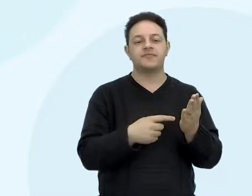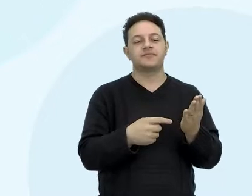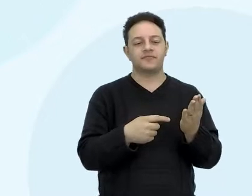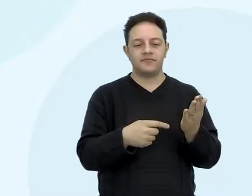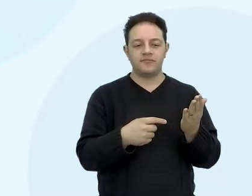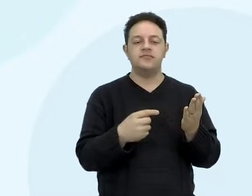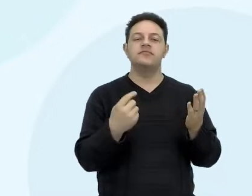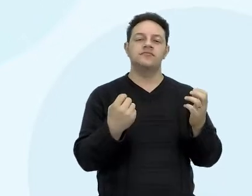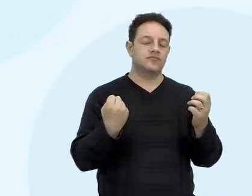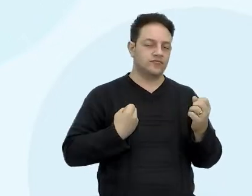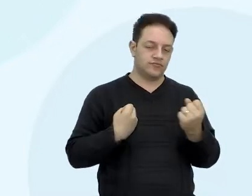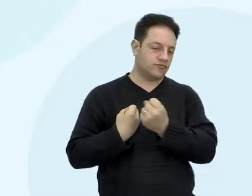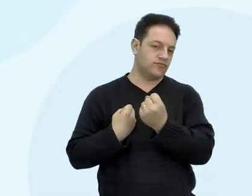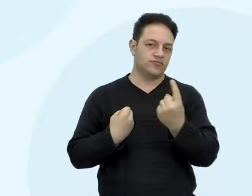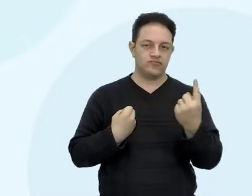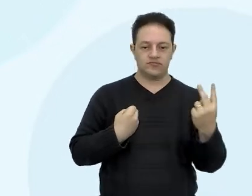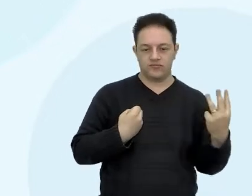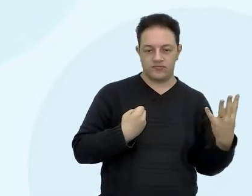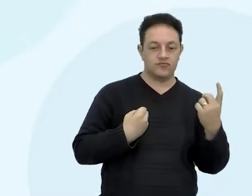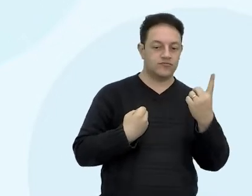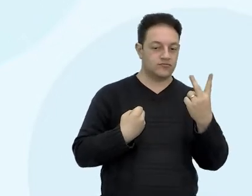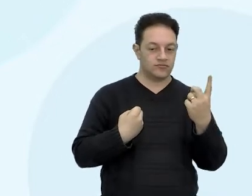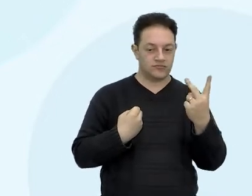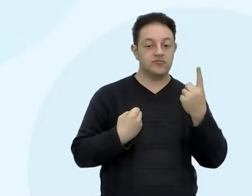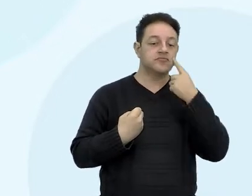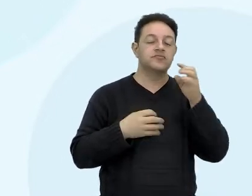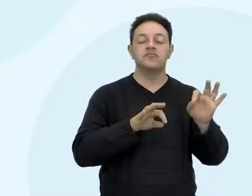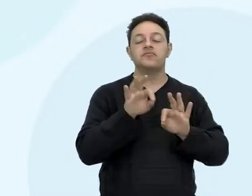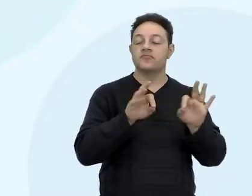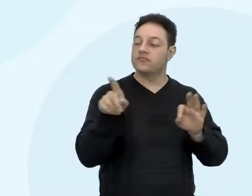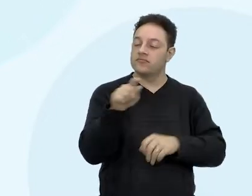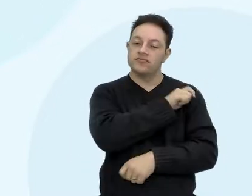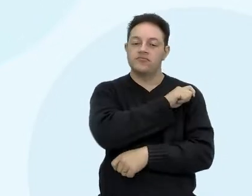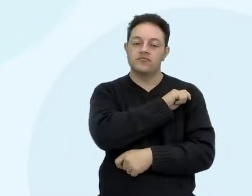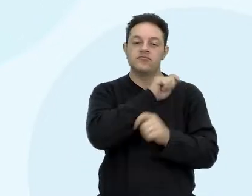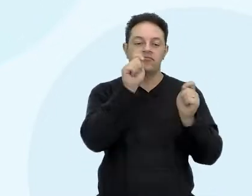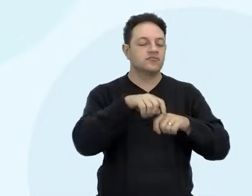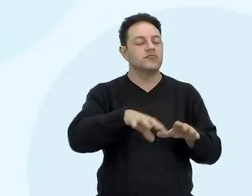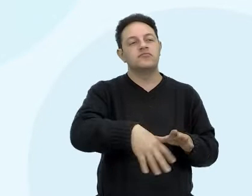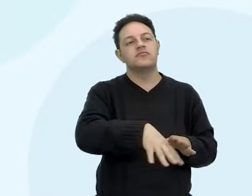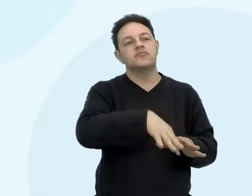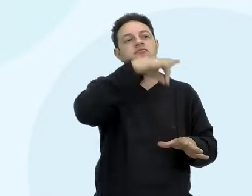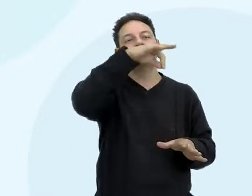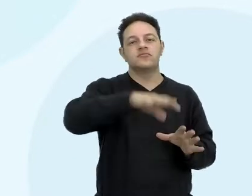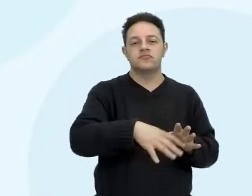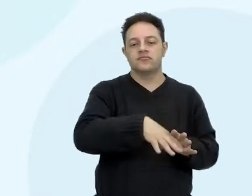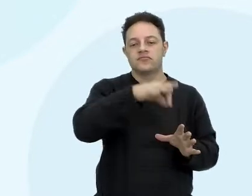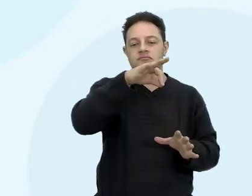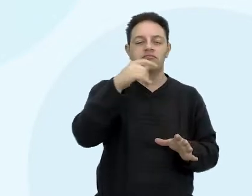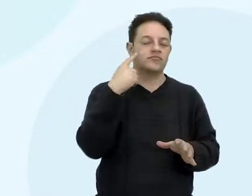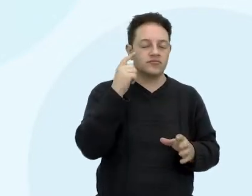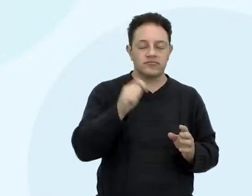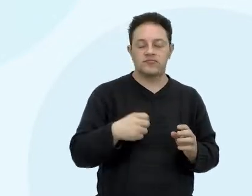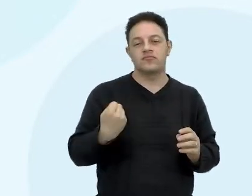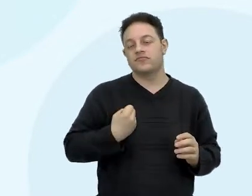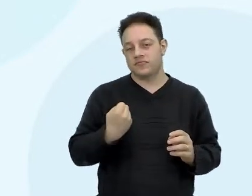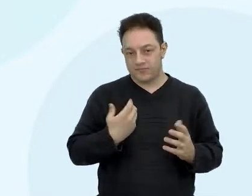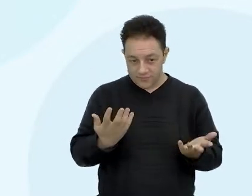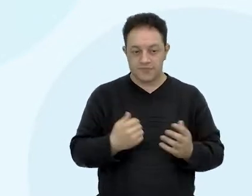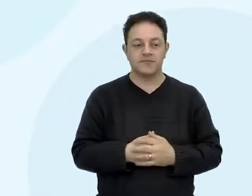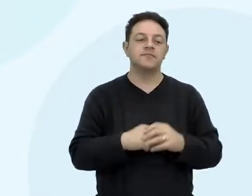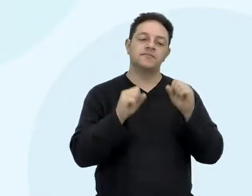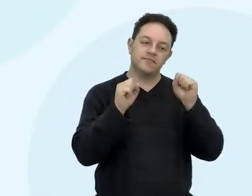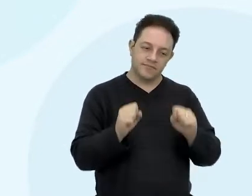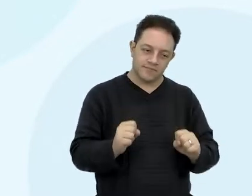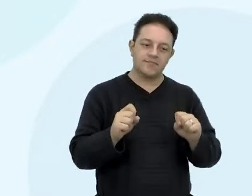conteúdos de 1 a 12 e providenciar uma forma para que os estudantes possam sortear os números de cada jogada aí. Então pode